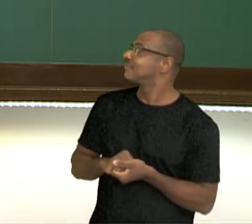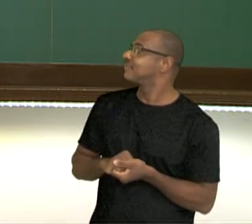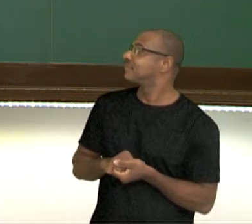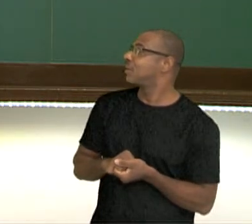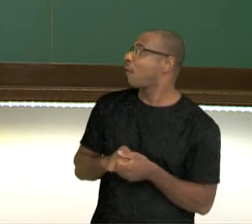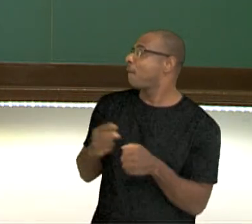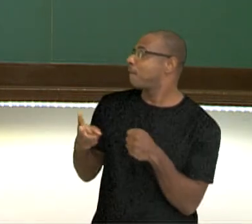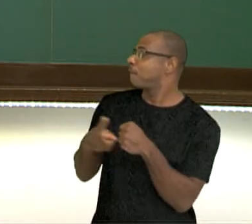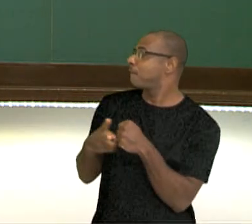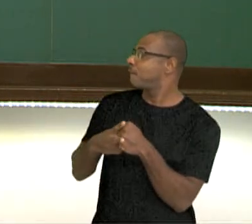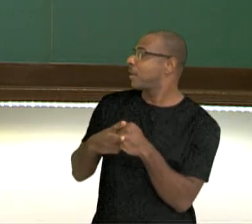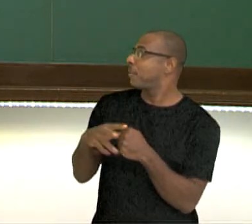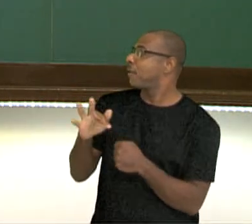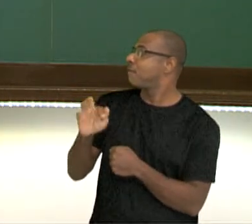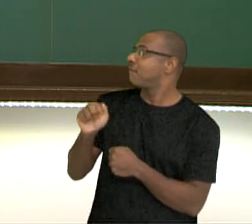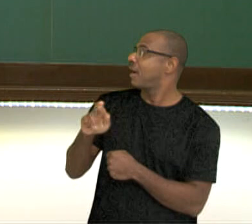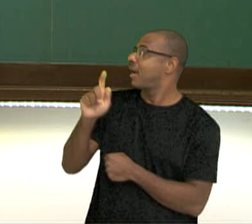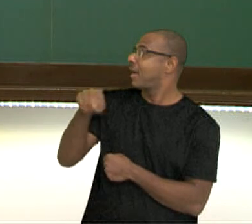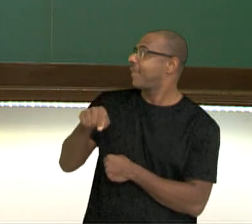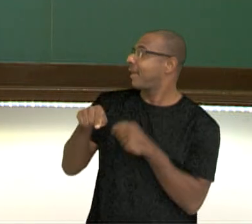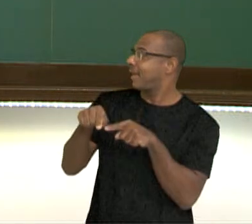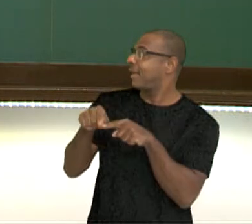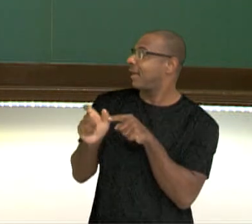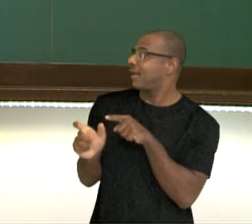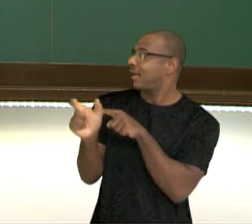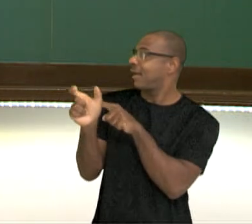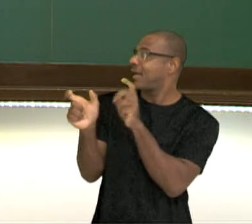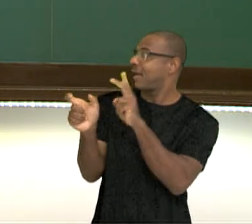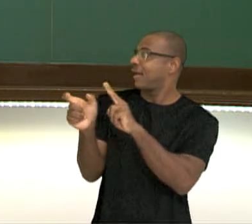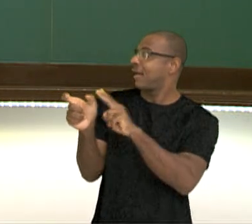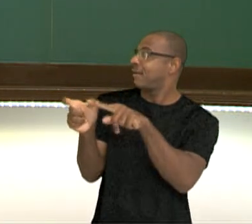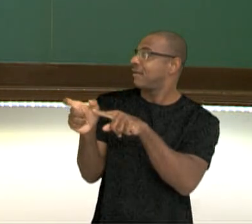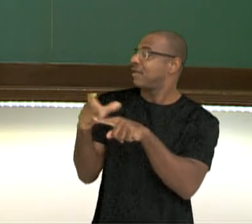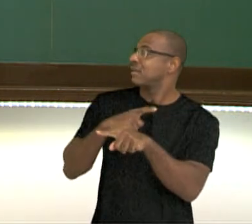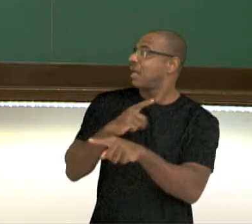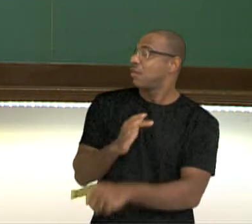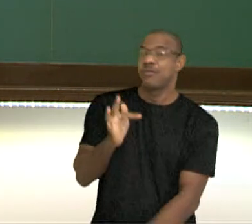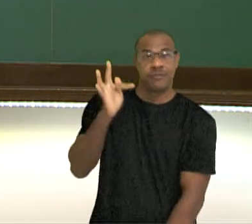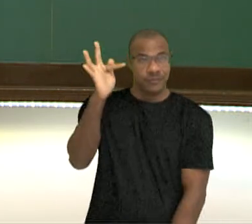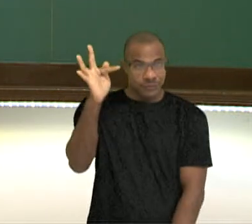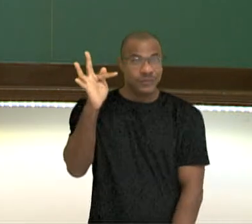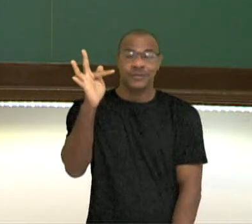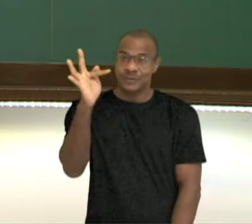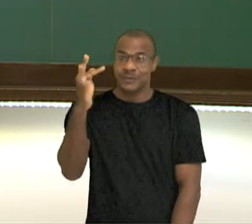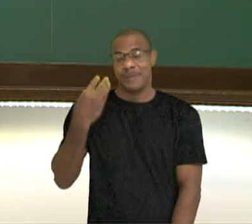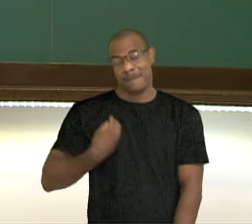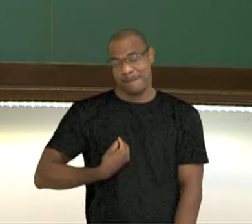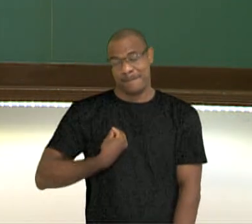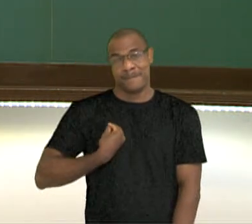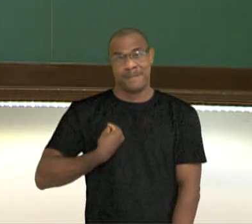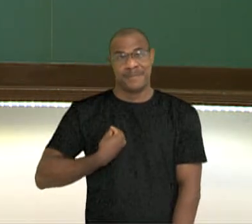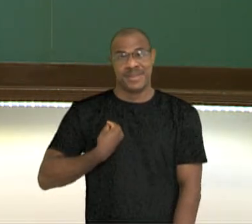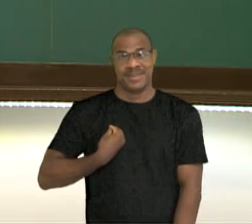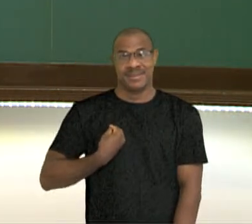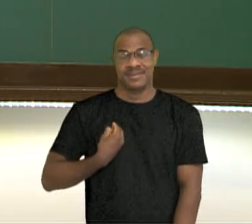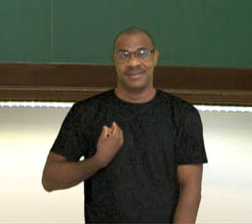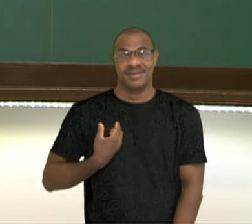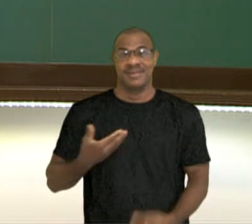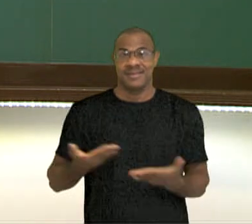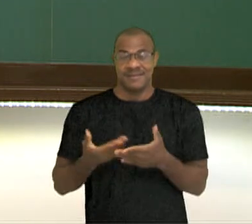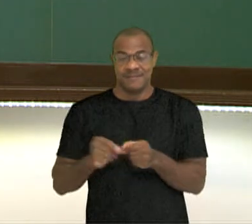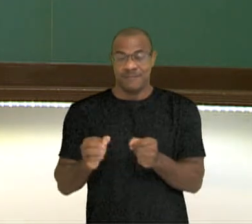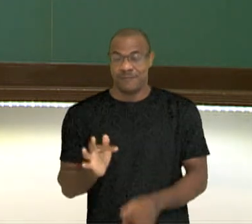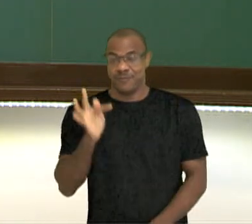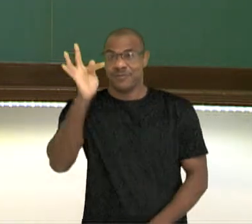O verbo fará, nesse título, está no futuro do presente. Eu farei, tu farás,